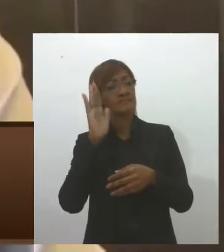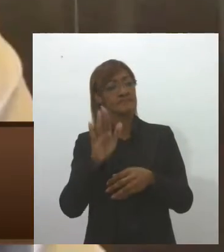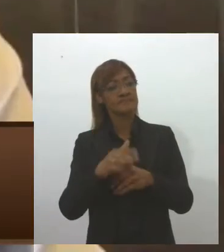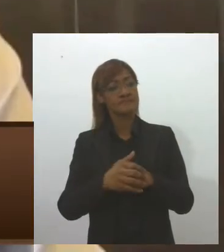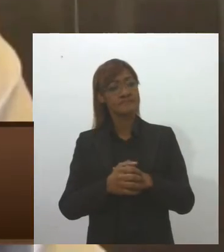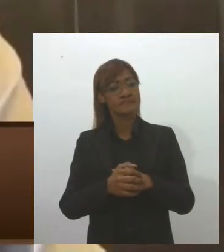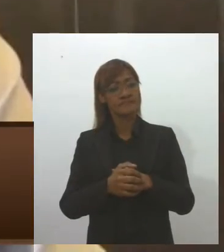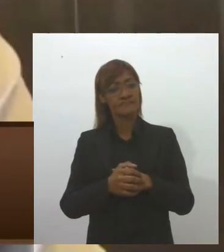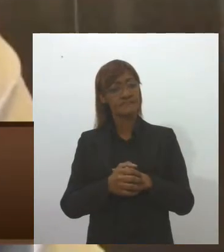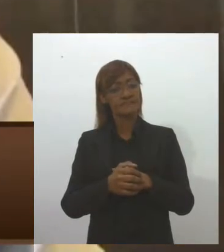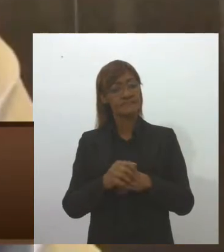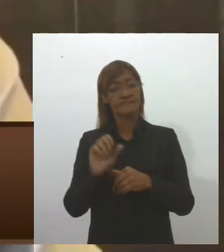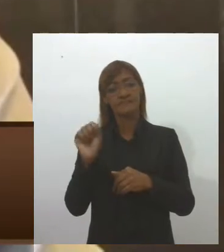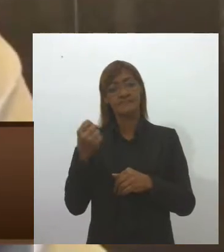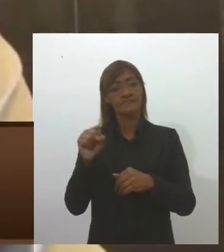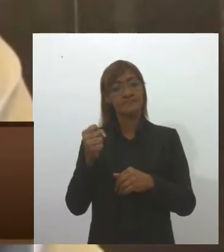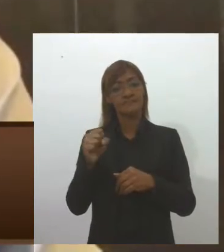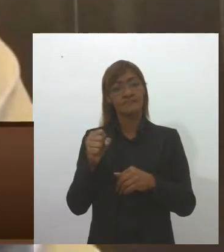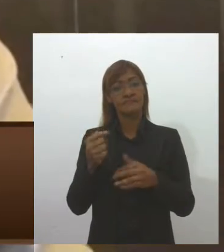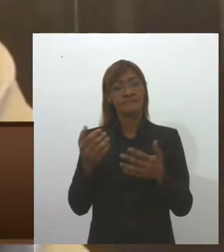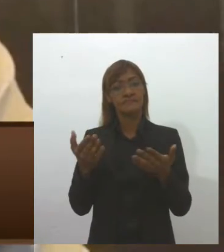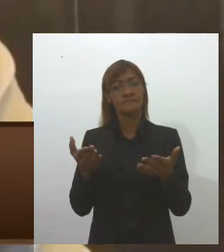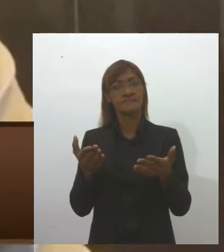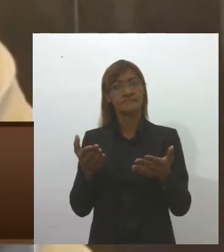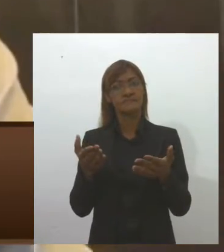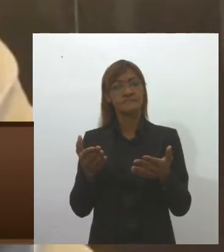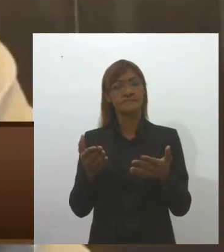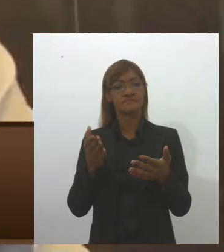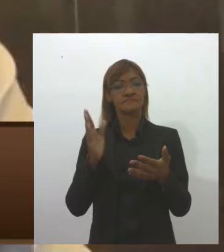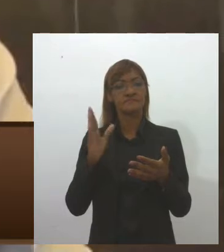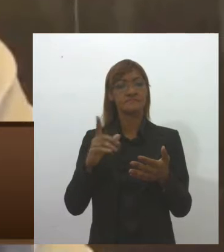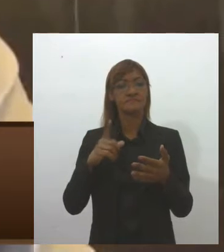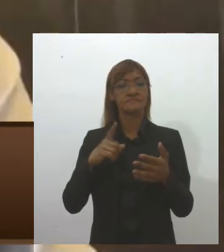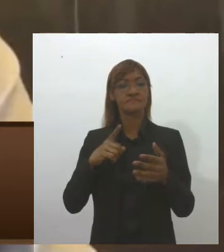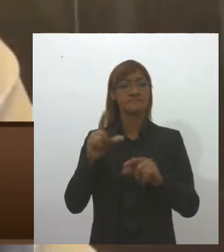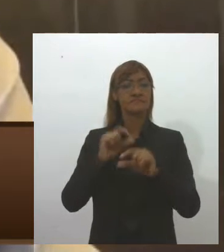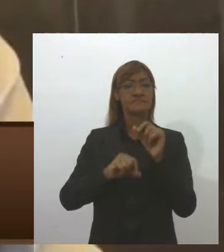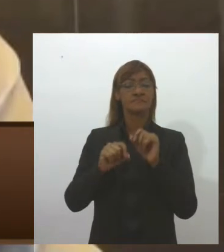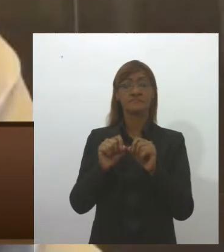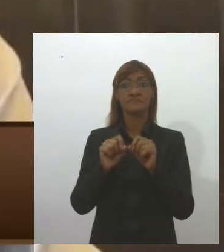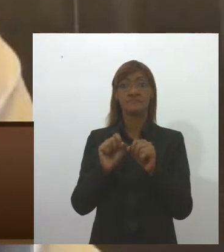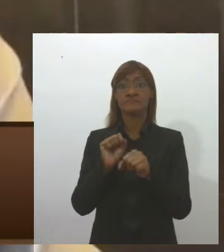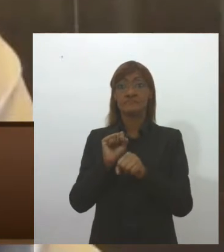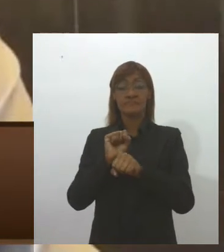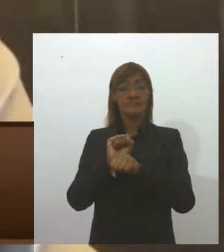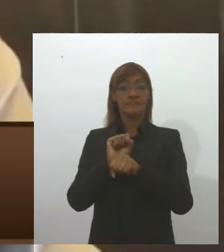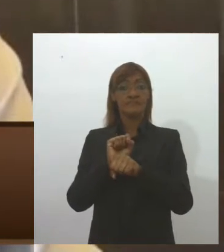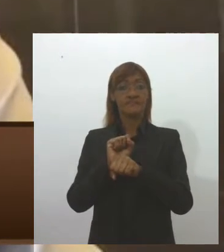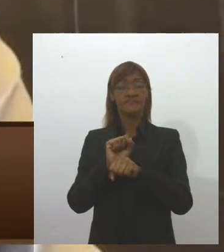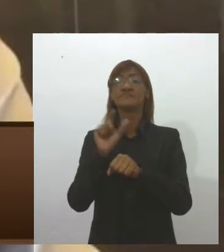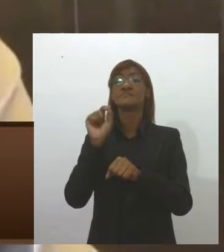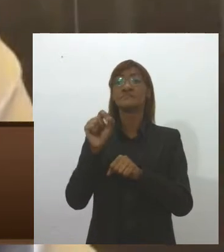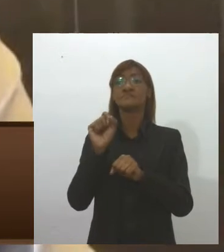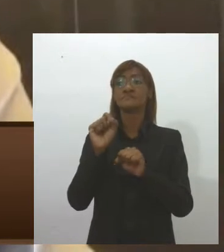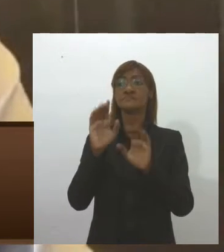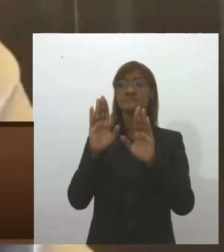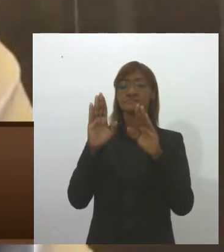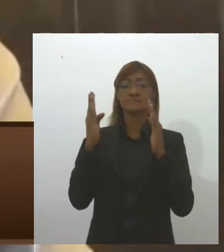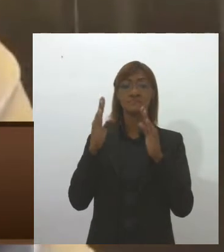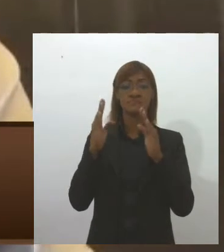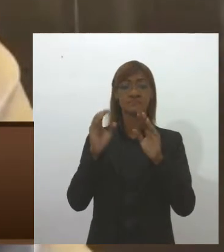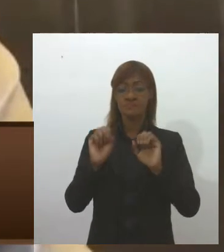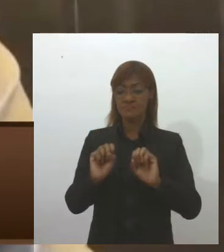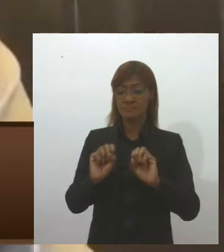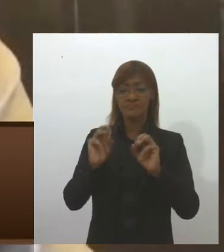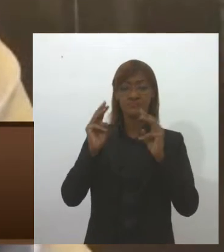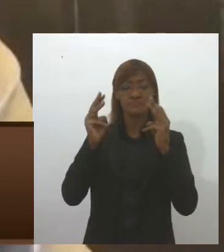saiu completamente, há mais de 5 anos aí, saiu completamente da rota de eventos. Porque o que é um evento? Um evento grande, eventos